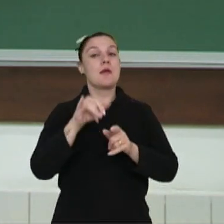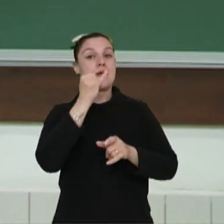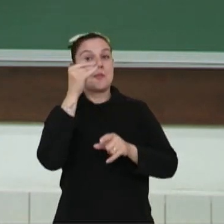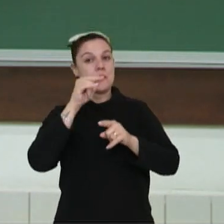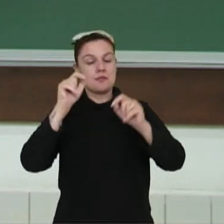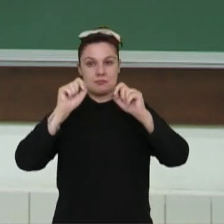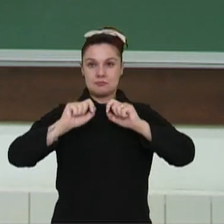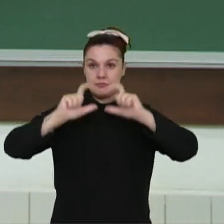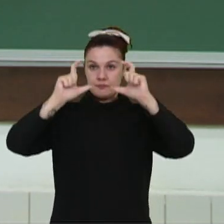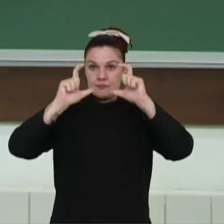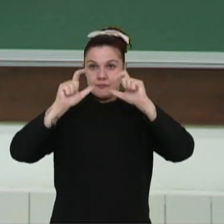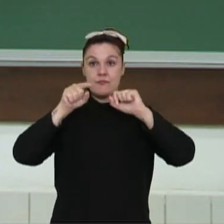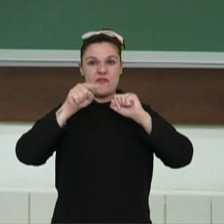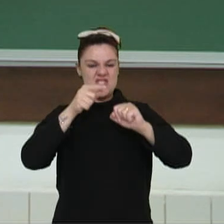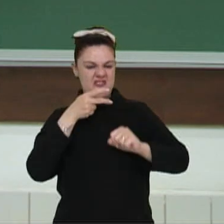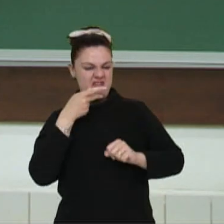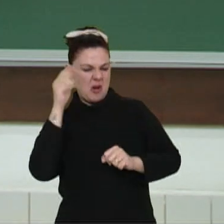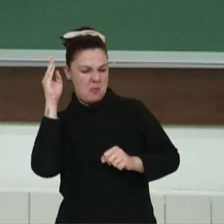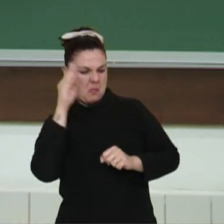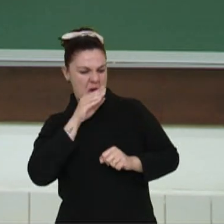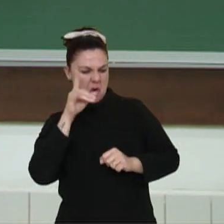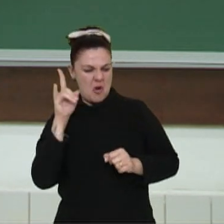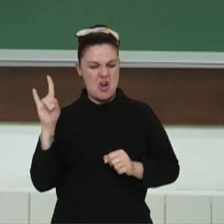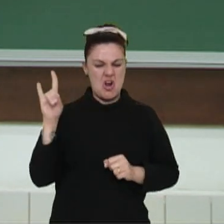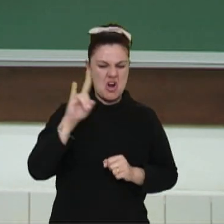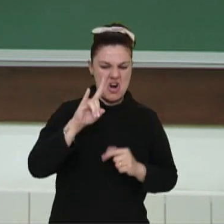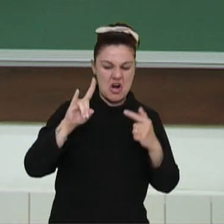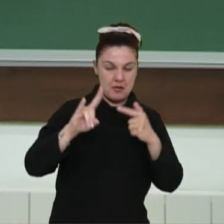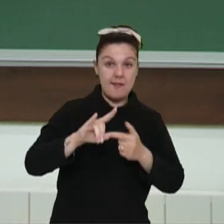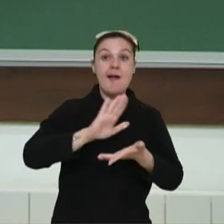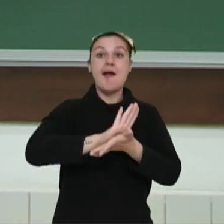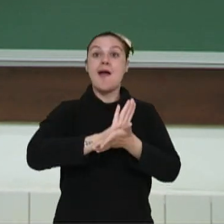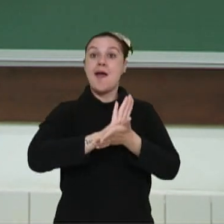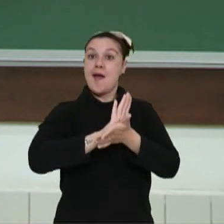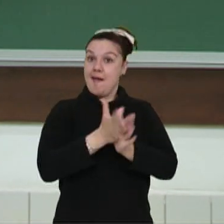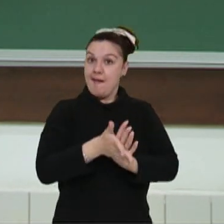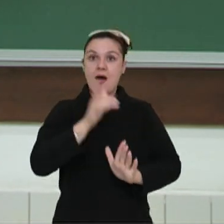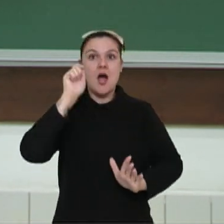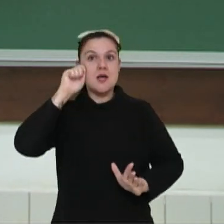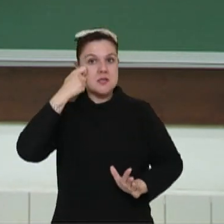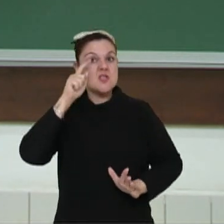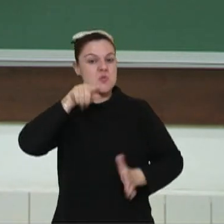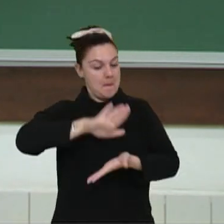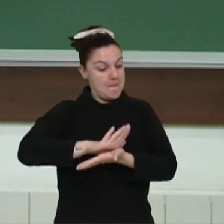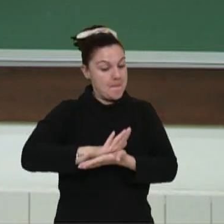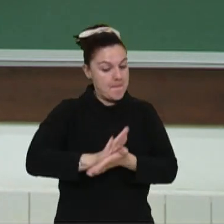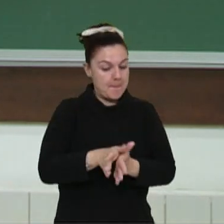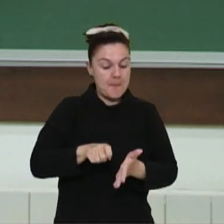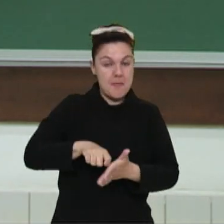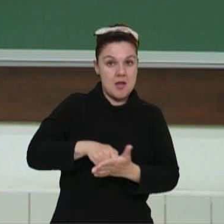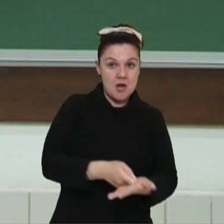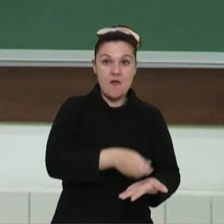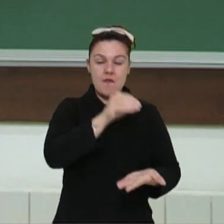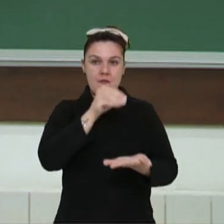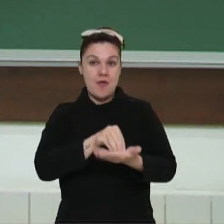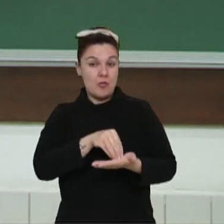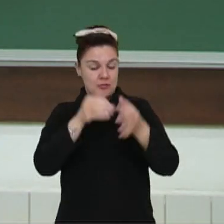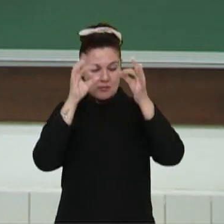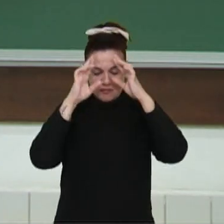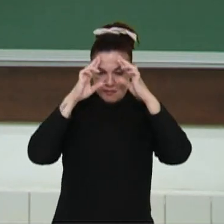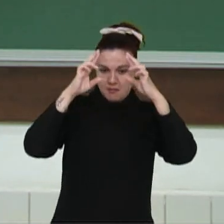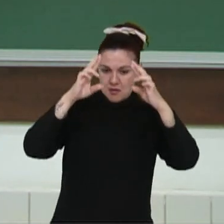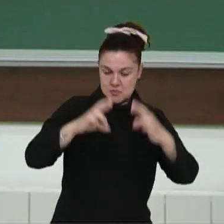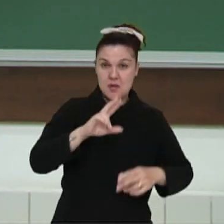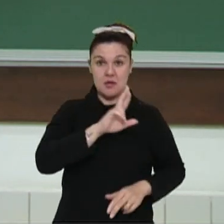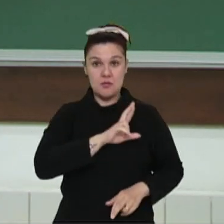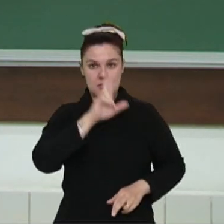que você demonizar essas religiões é racismo, é preconceito religioso, intolerância religiosa que nós falamos